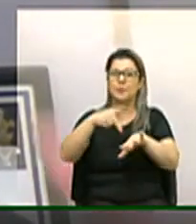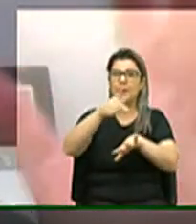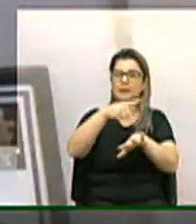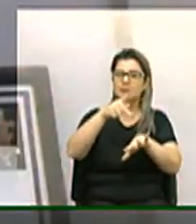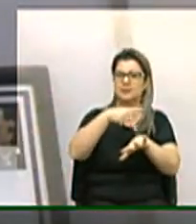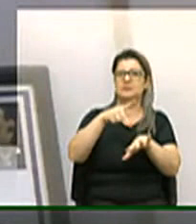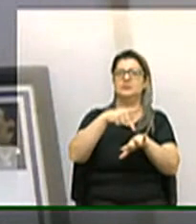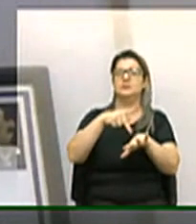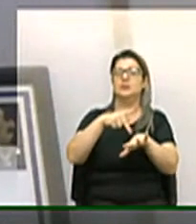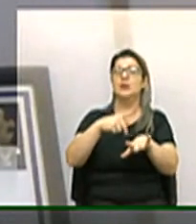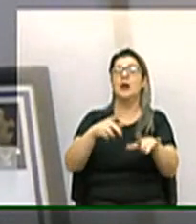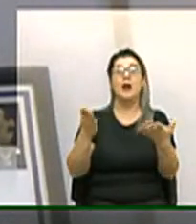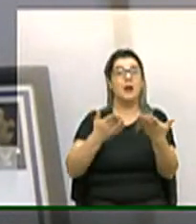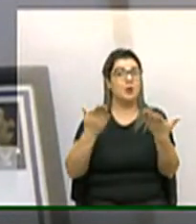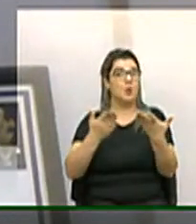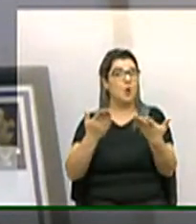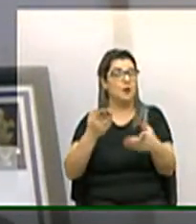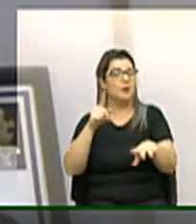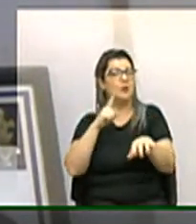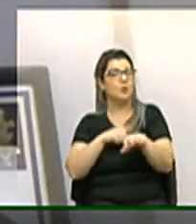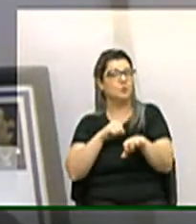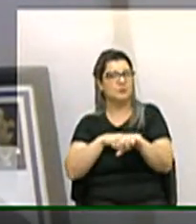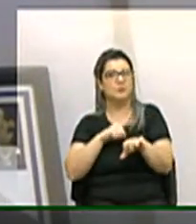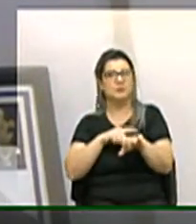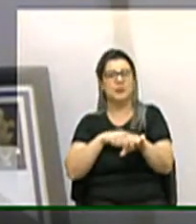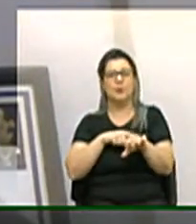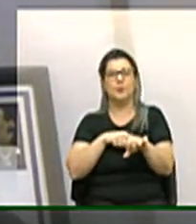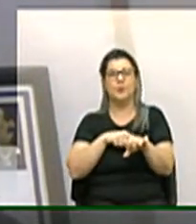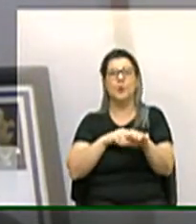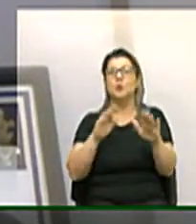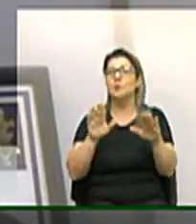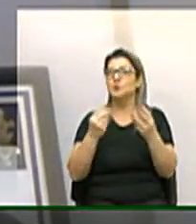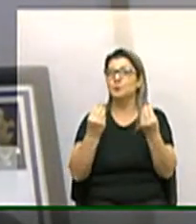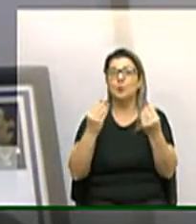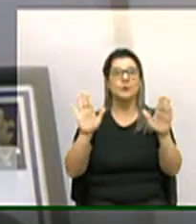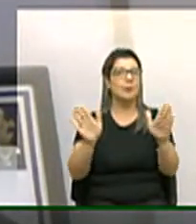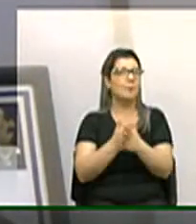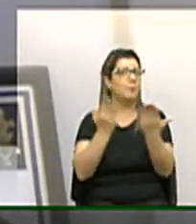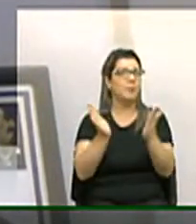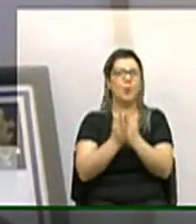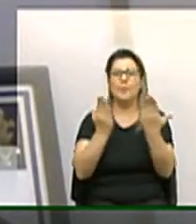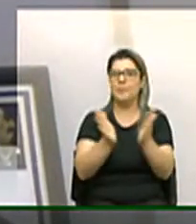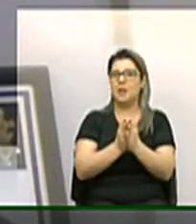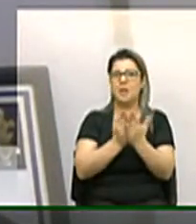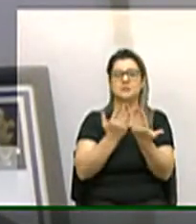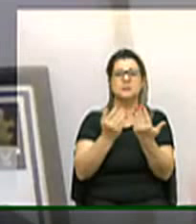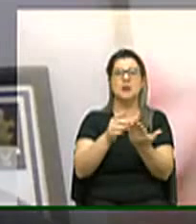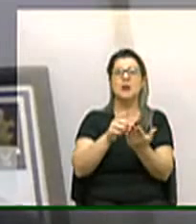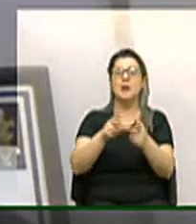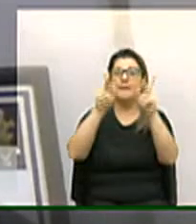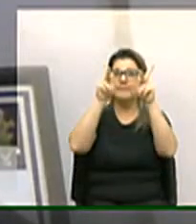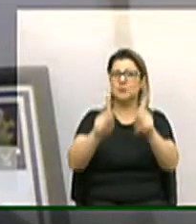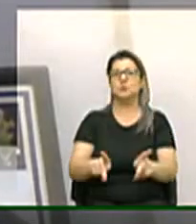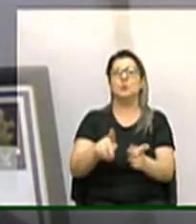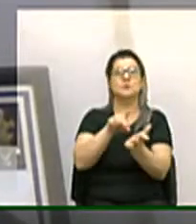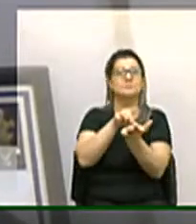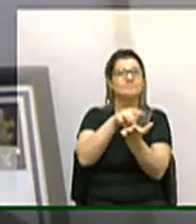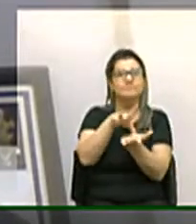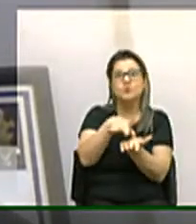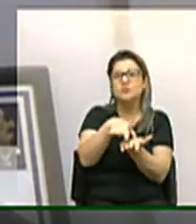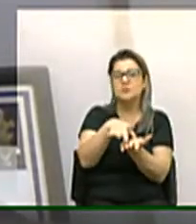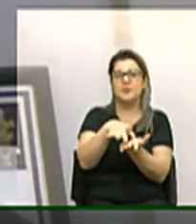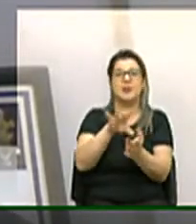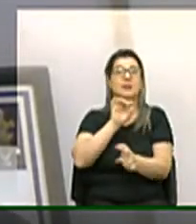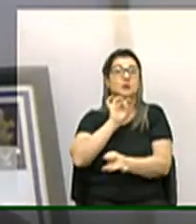um aumento significativo da pobreza, um desemprego muito grande que está aumentando, né? Só no mês de abril agora